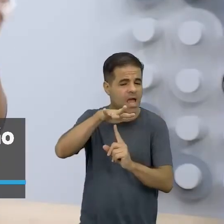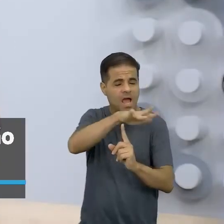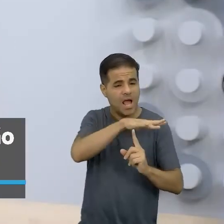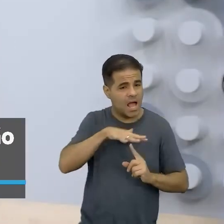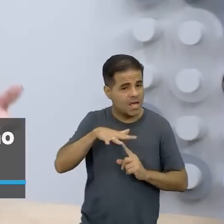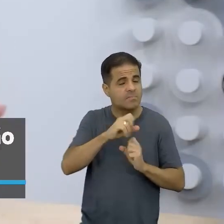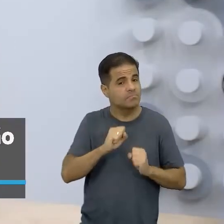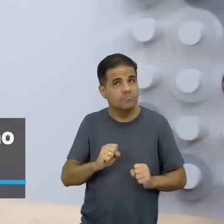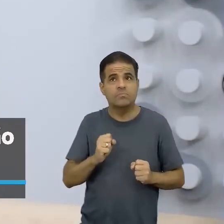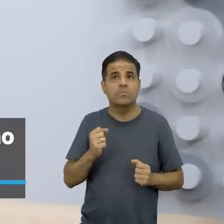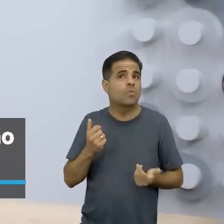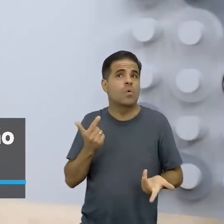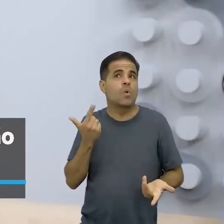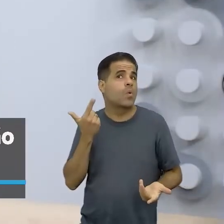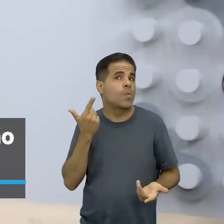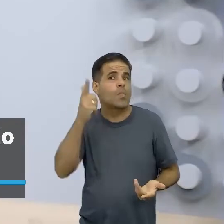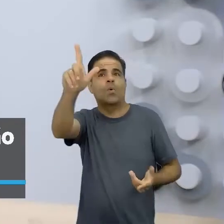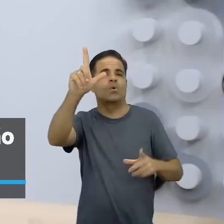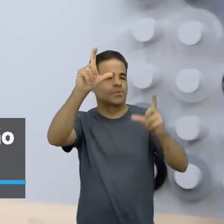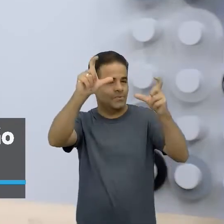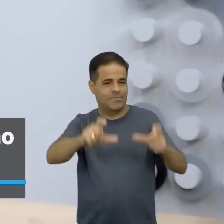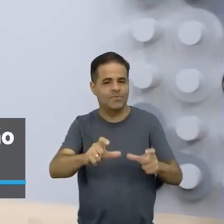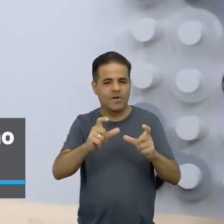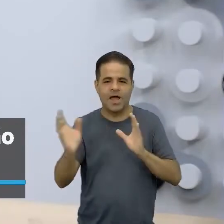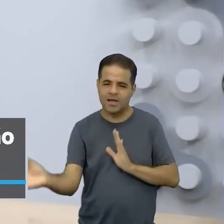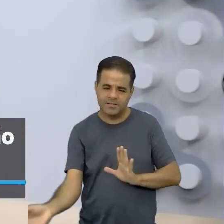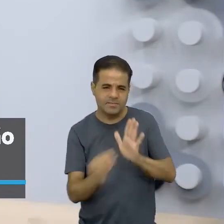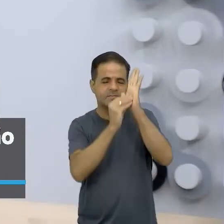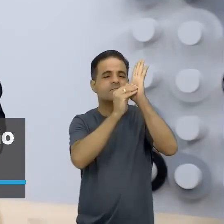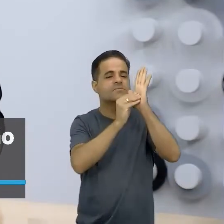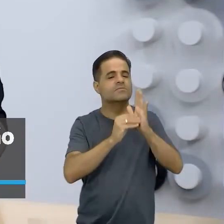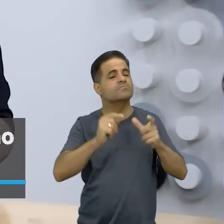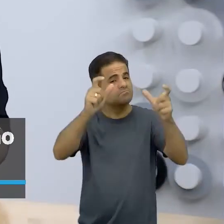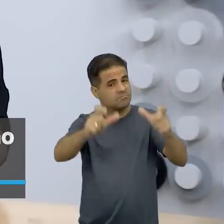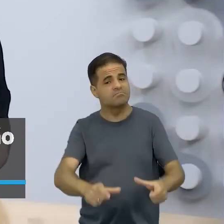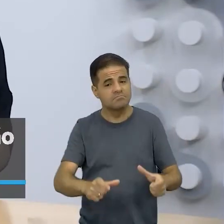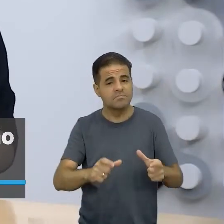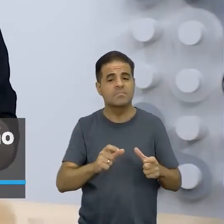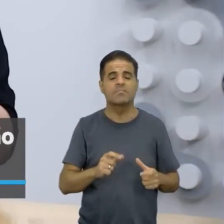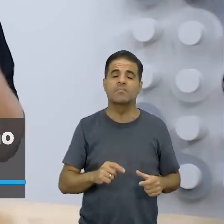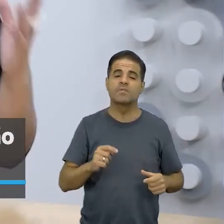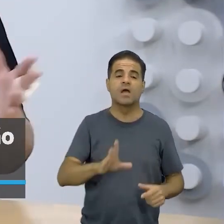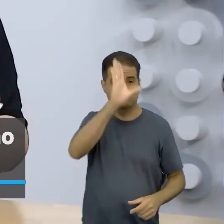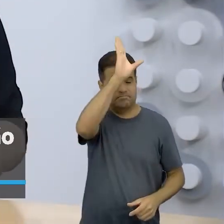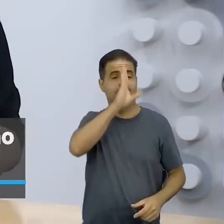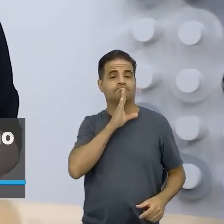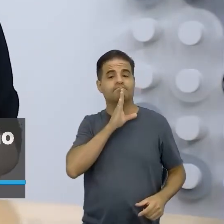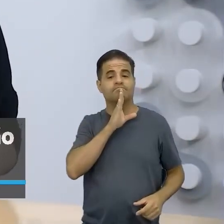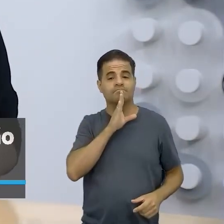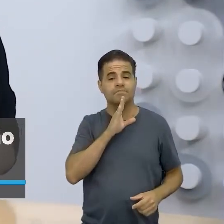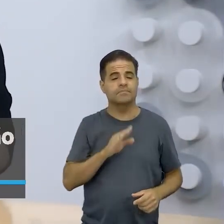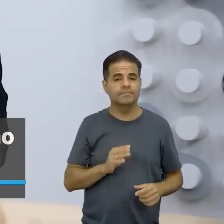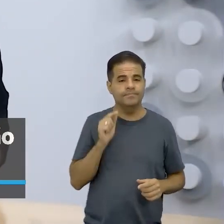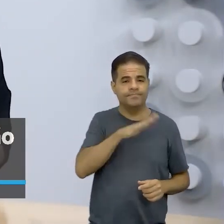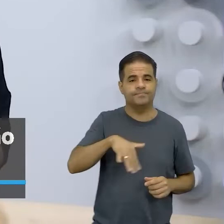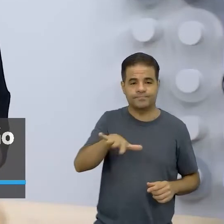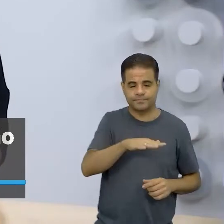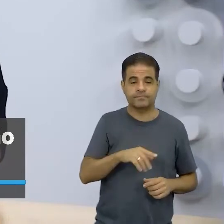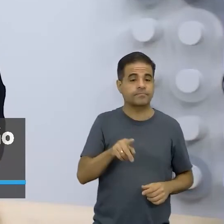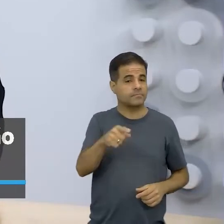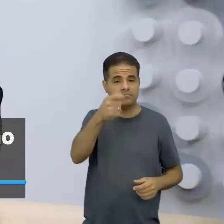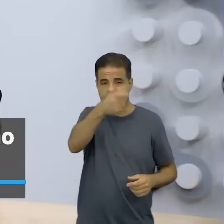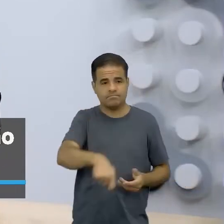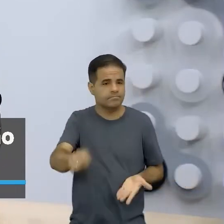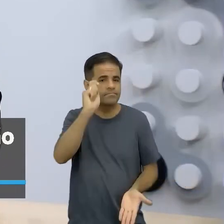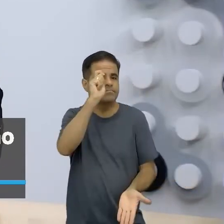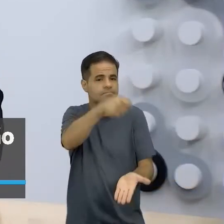não poderia ser outro lugar, na verdade, ele mesmo coloca, né? O lugar ali que é o gratuito, né? Onde você não precisa